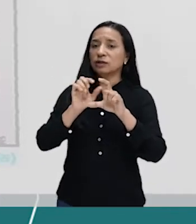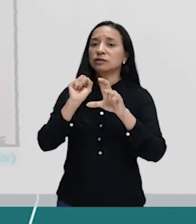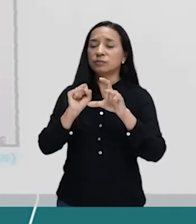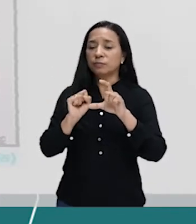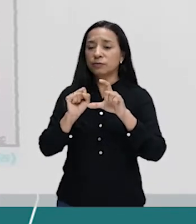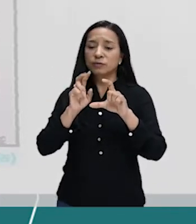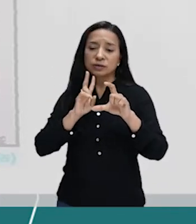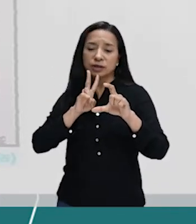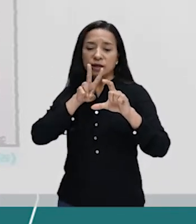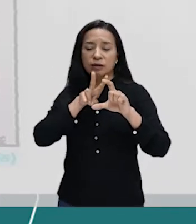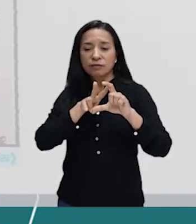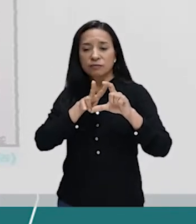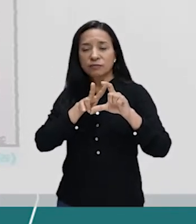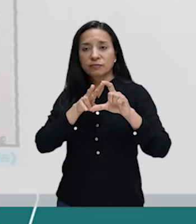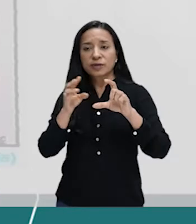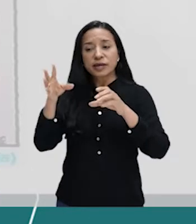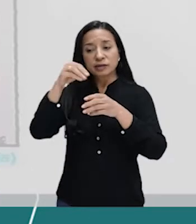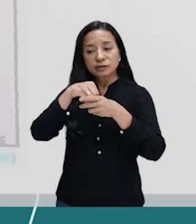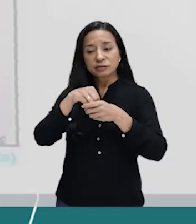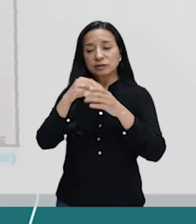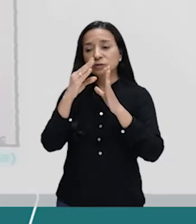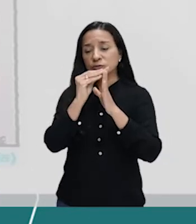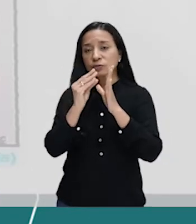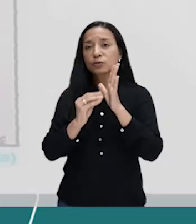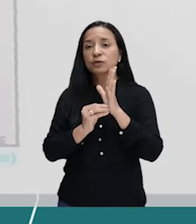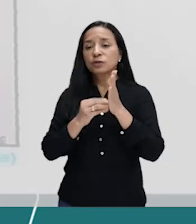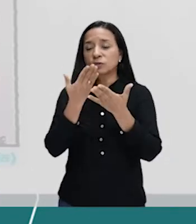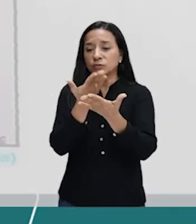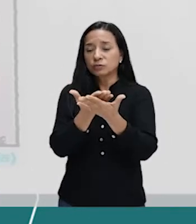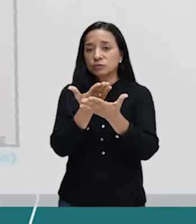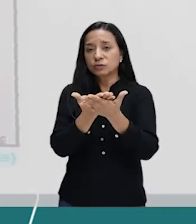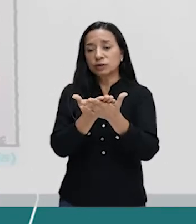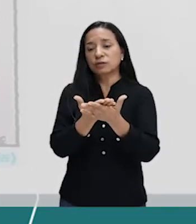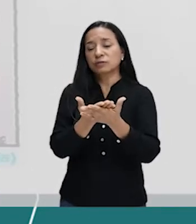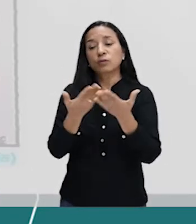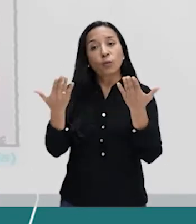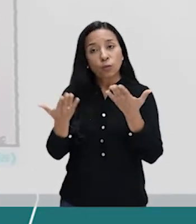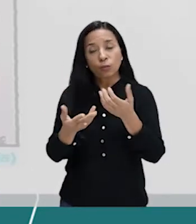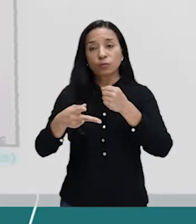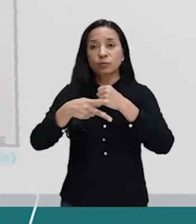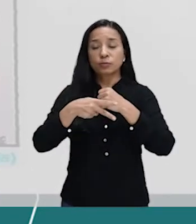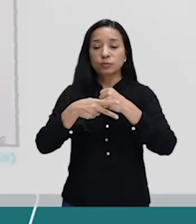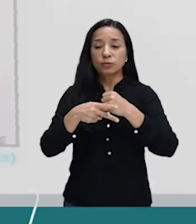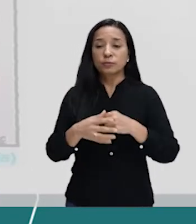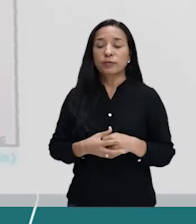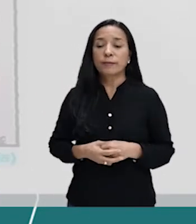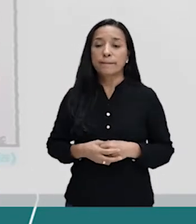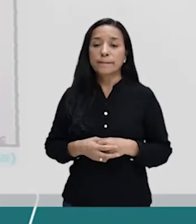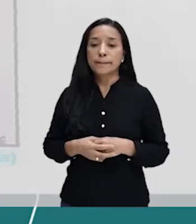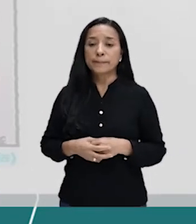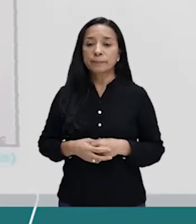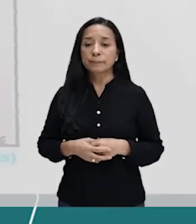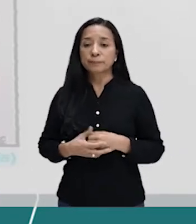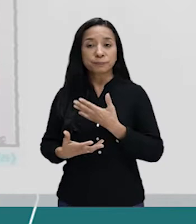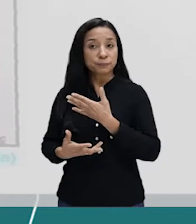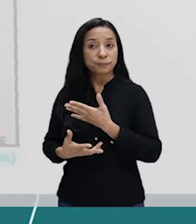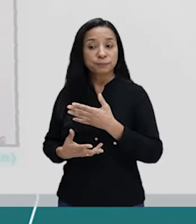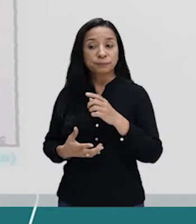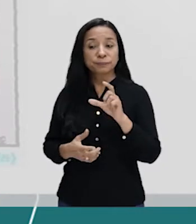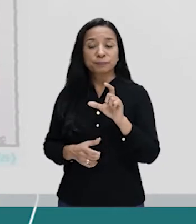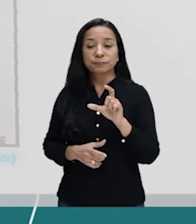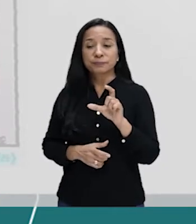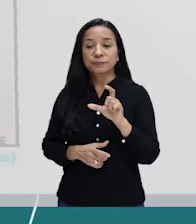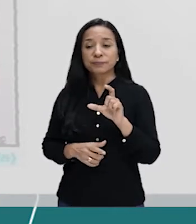analisado dentro do conteúdo que está sendo estudado. Aqui no caso hoje, pronomes, né? É incrível, uma tirinha aqui